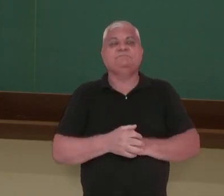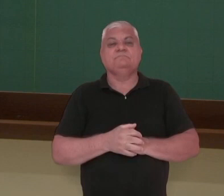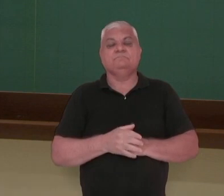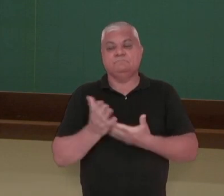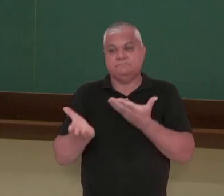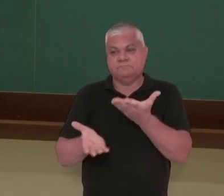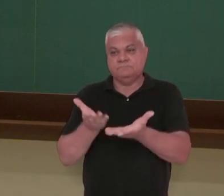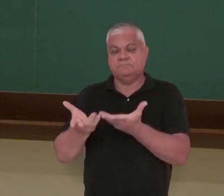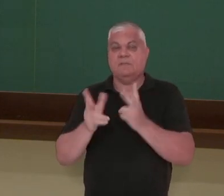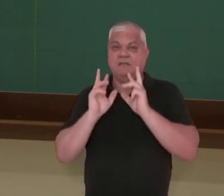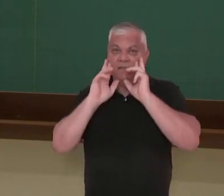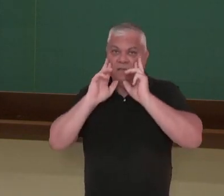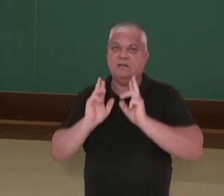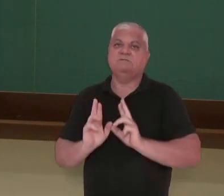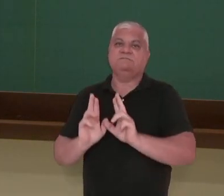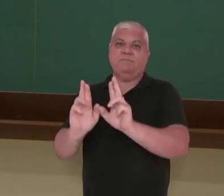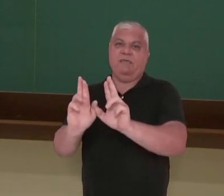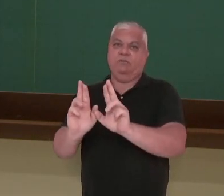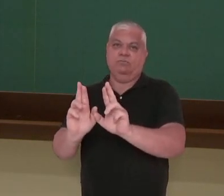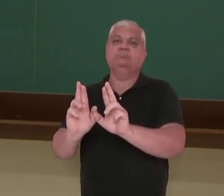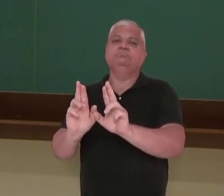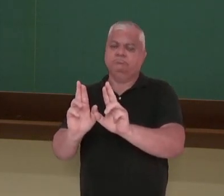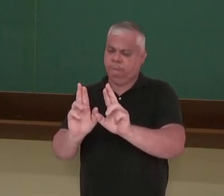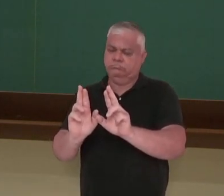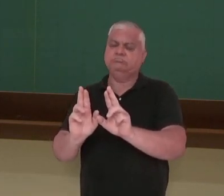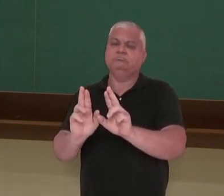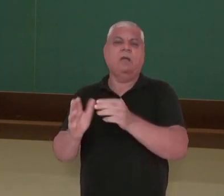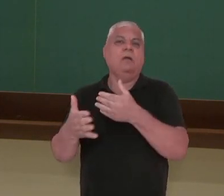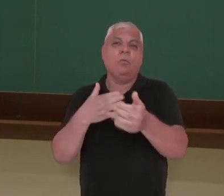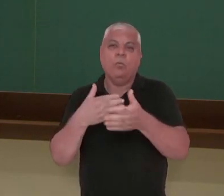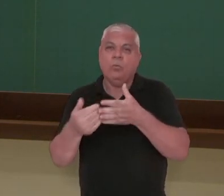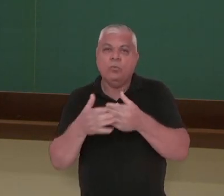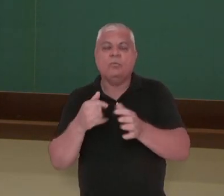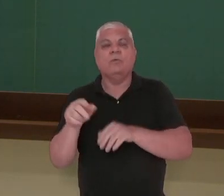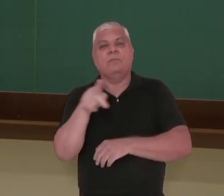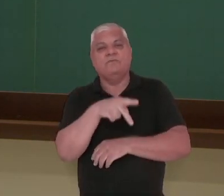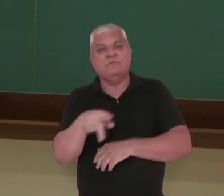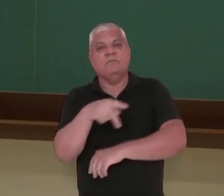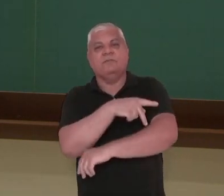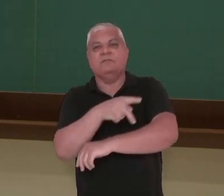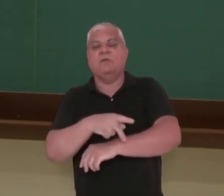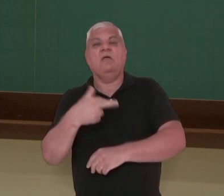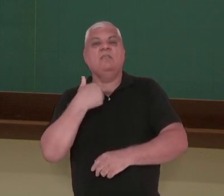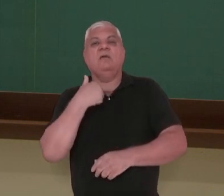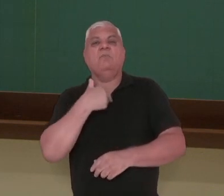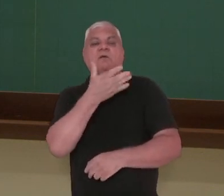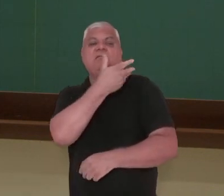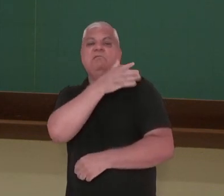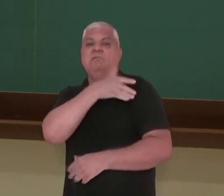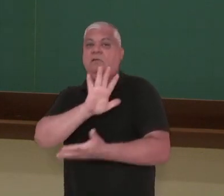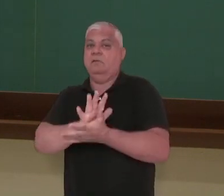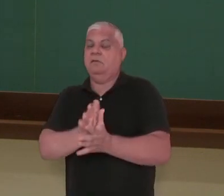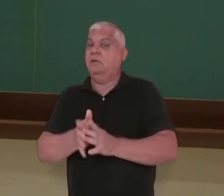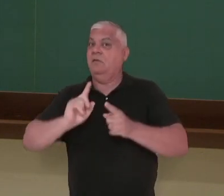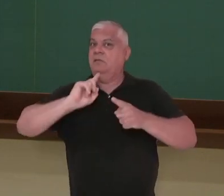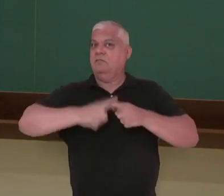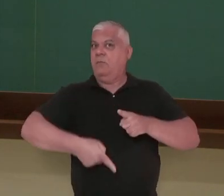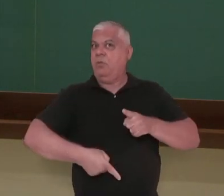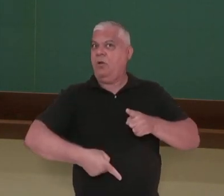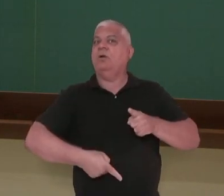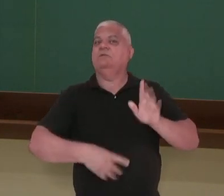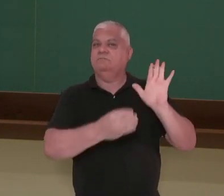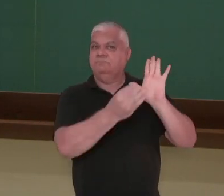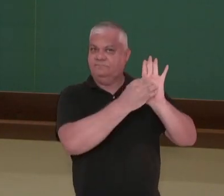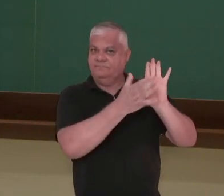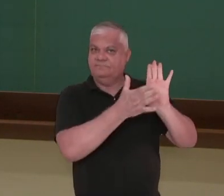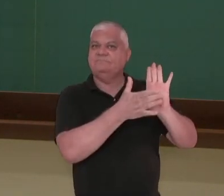com respeito e correção por qualquer membro da comunidade educativa, não podendo, em caso algum, ser discriminado. Isso aí está no Manual